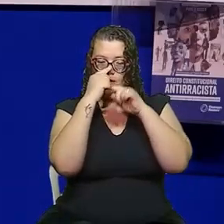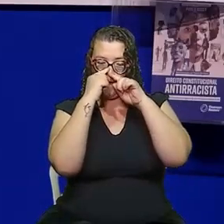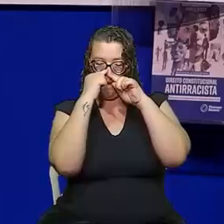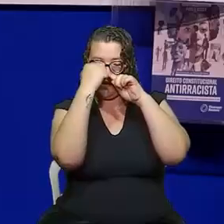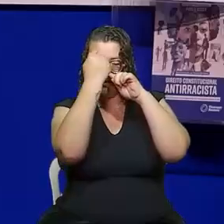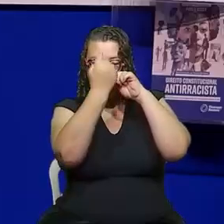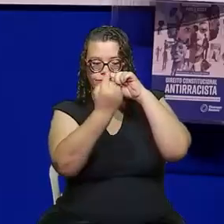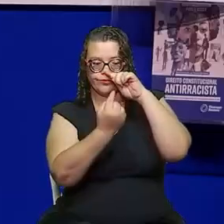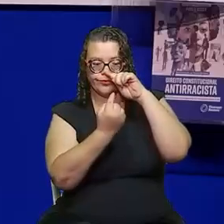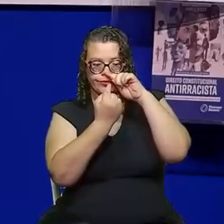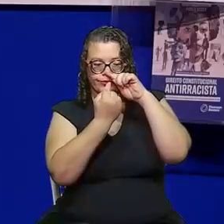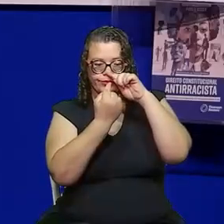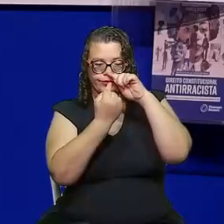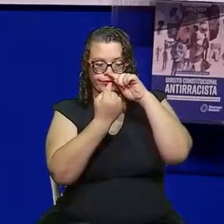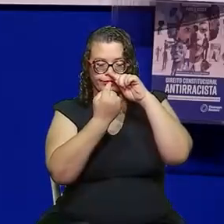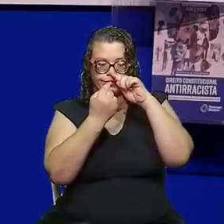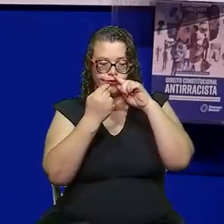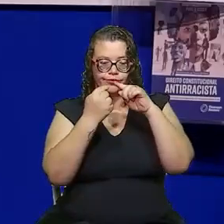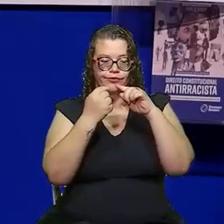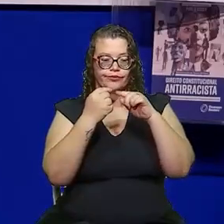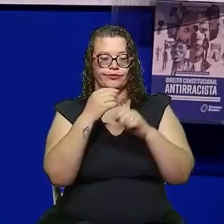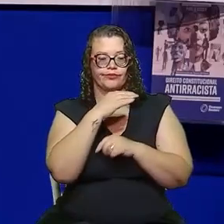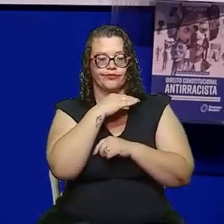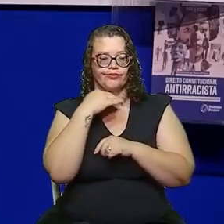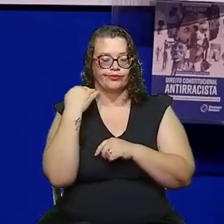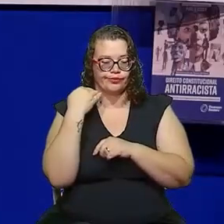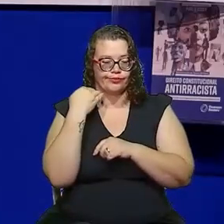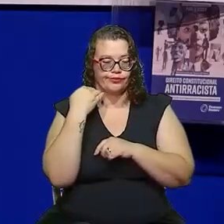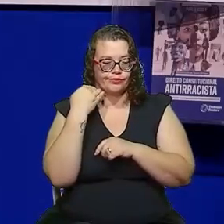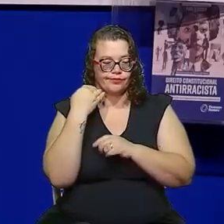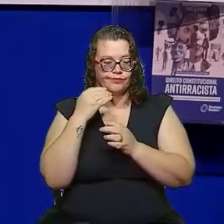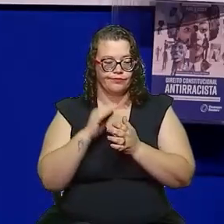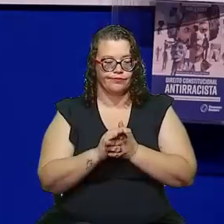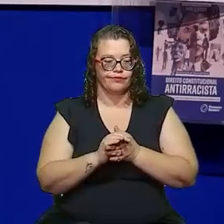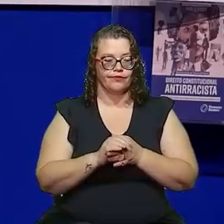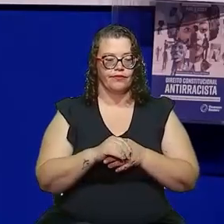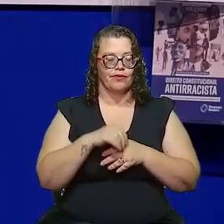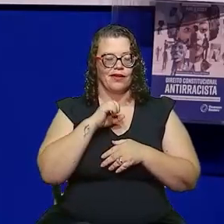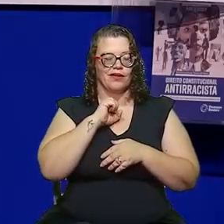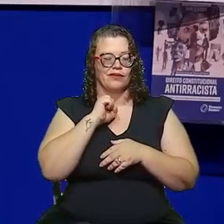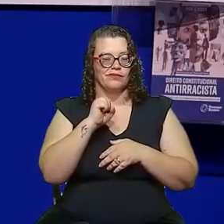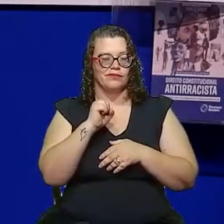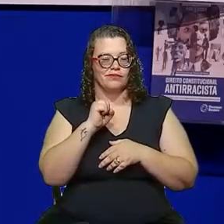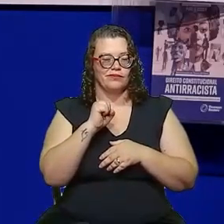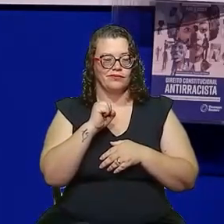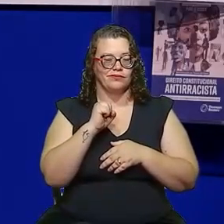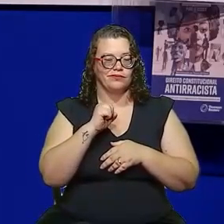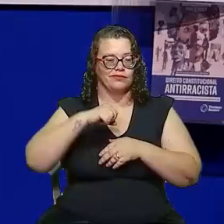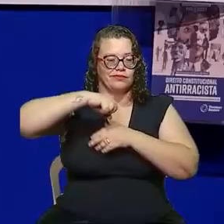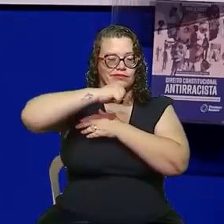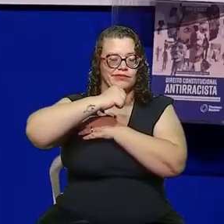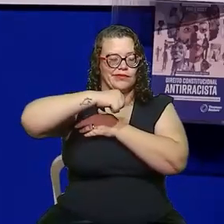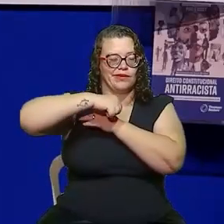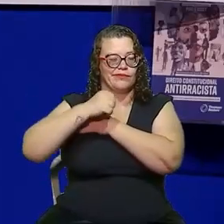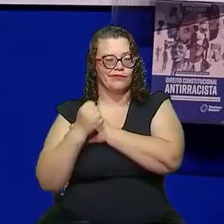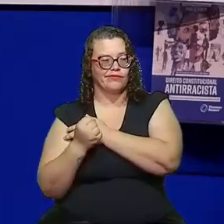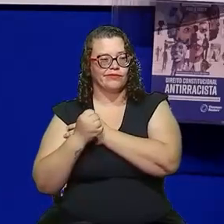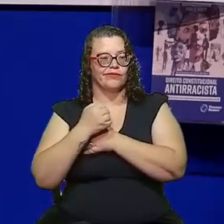O sacrifício da asa corta o voo no verdor da